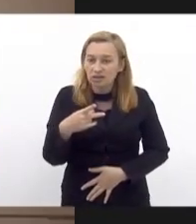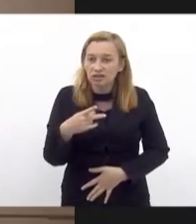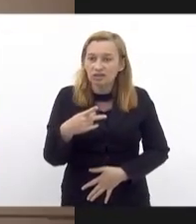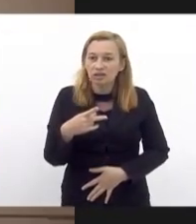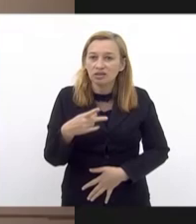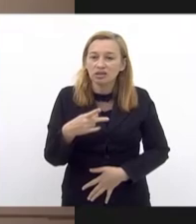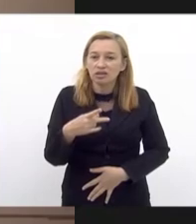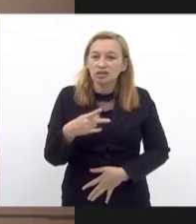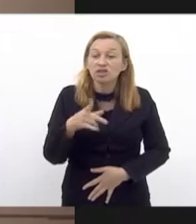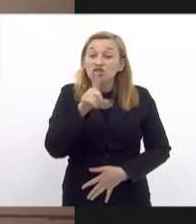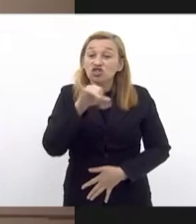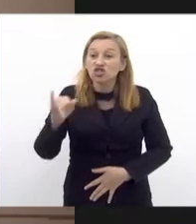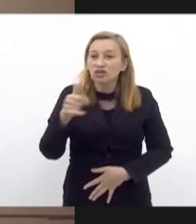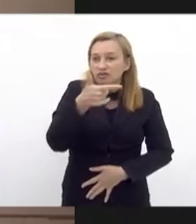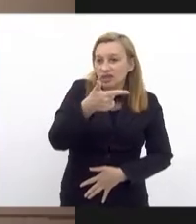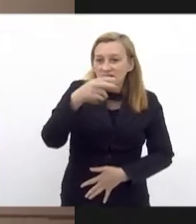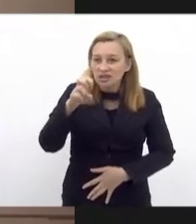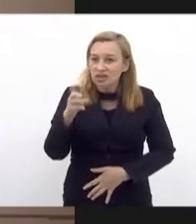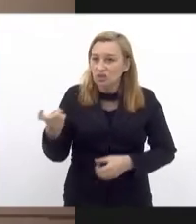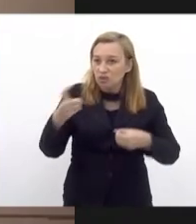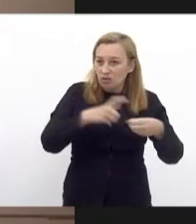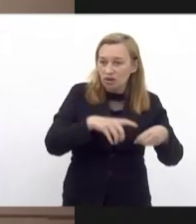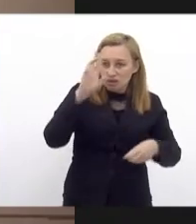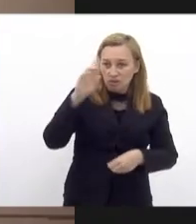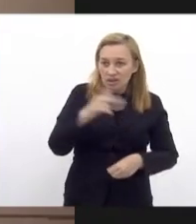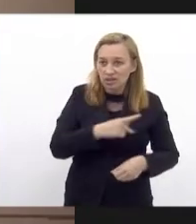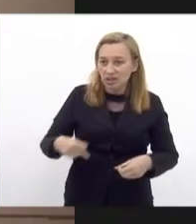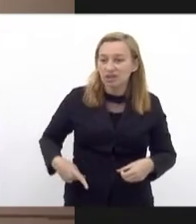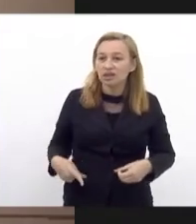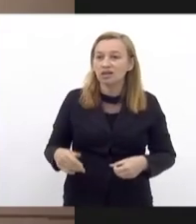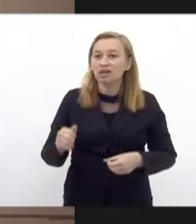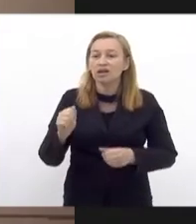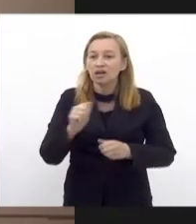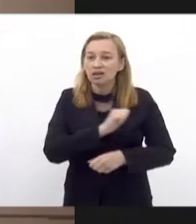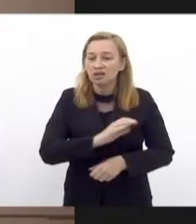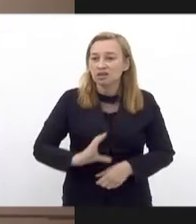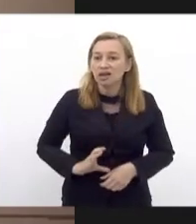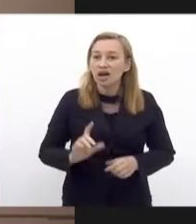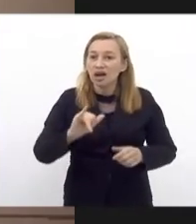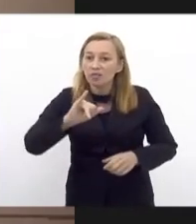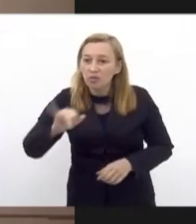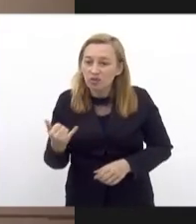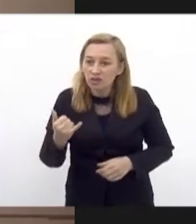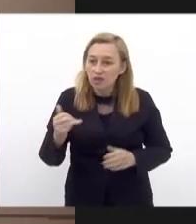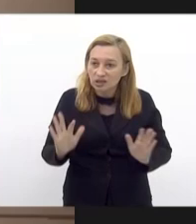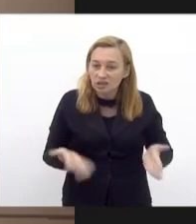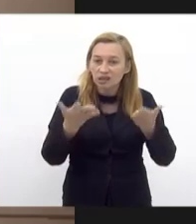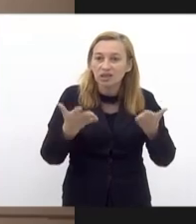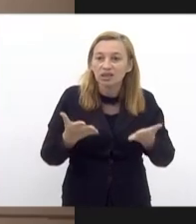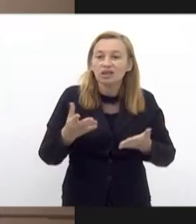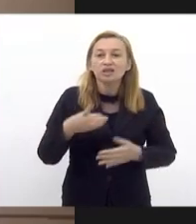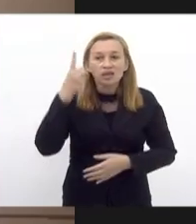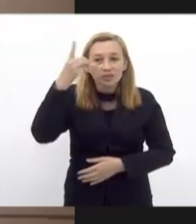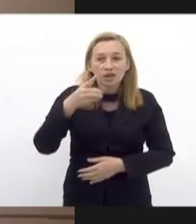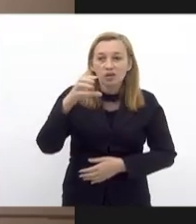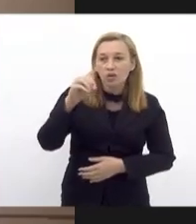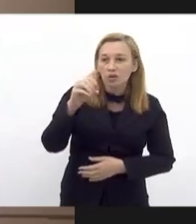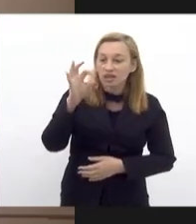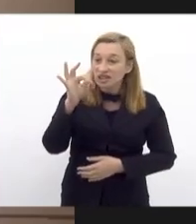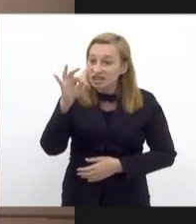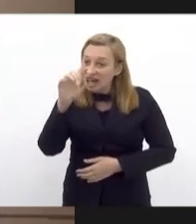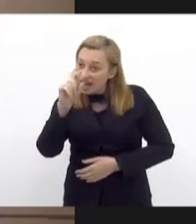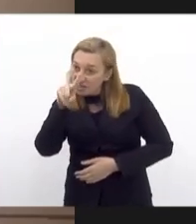passo, que no dia 25, no seu retorno, presidente André, aproveitando a iniciativa do deputado Otávio Leite, que